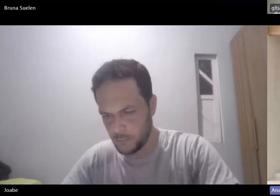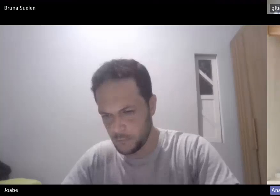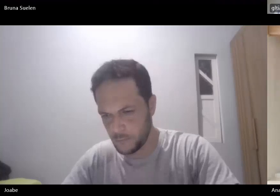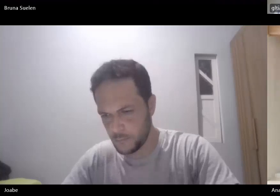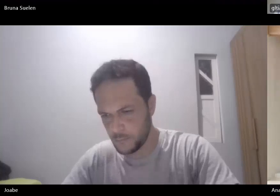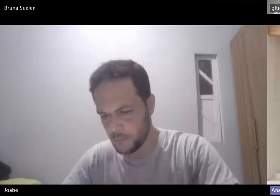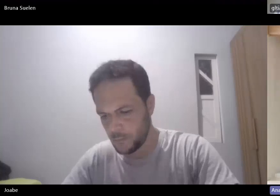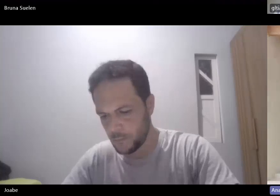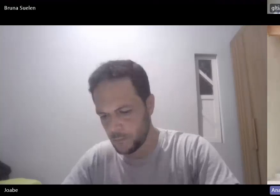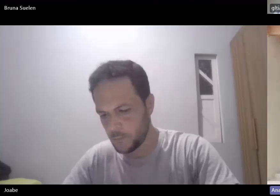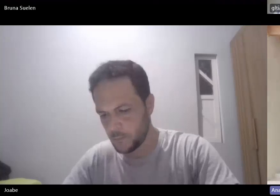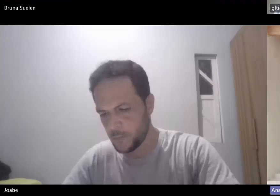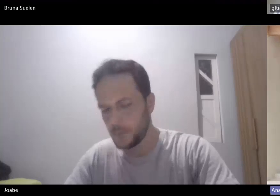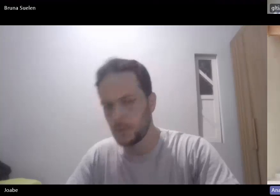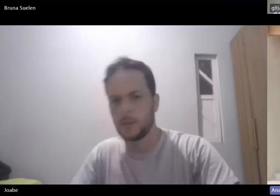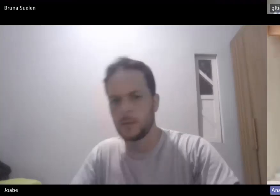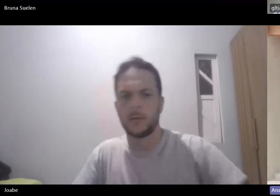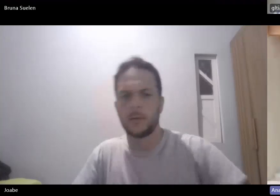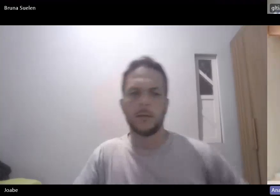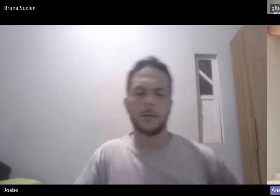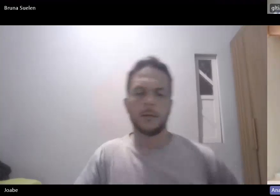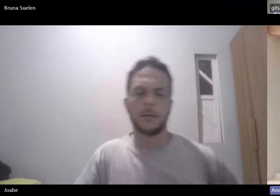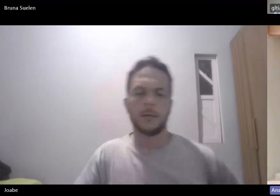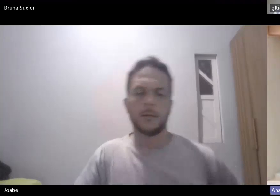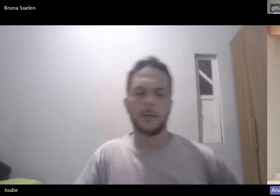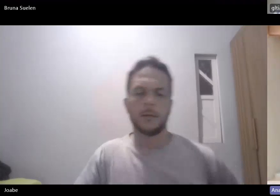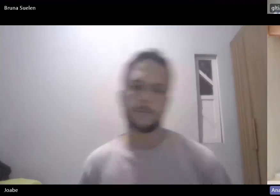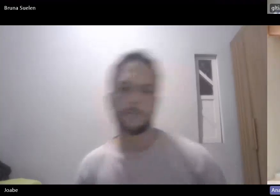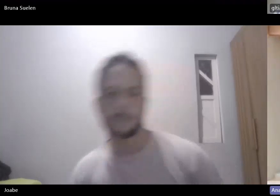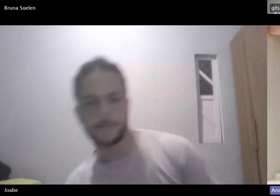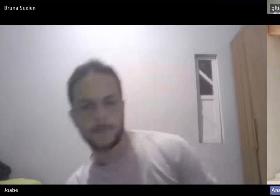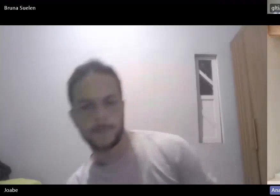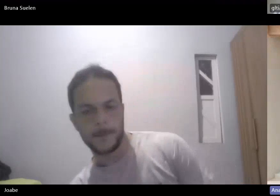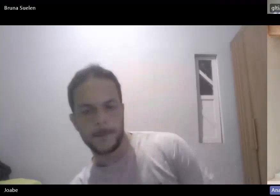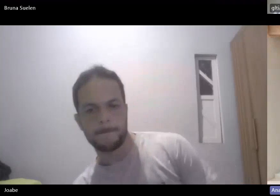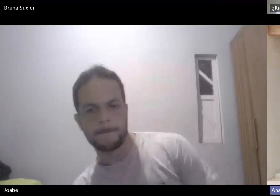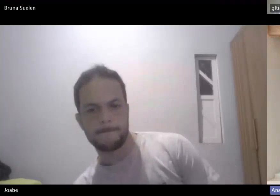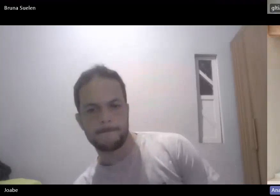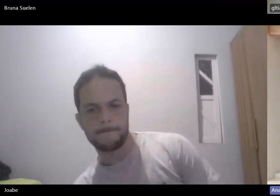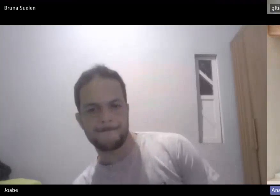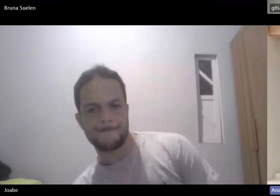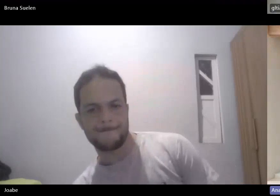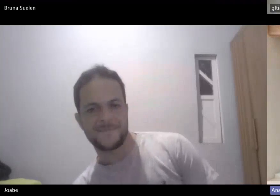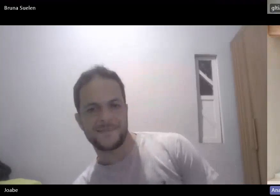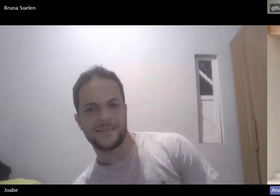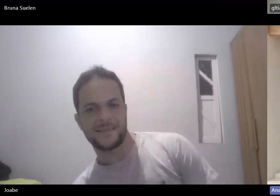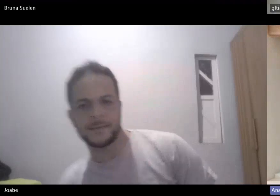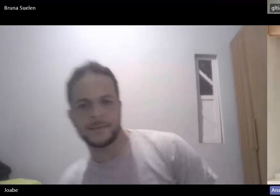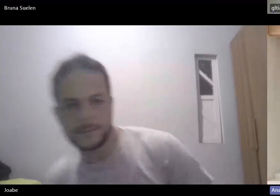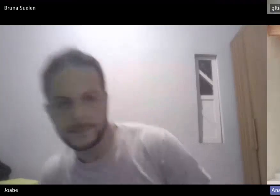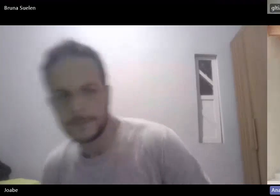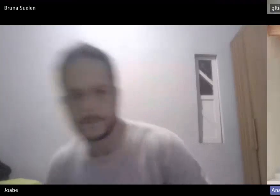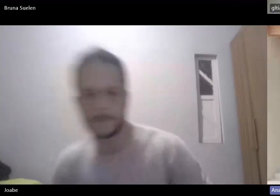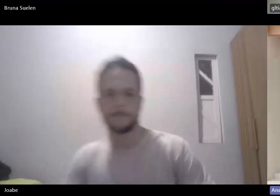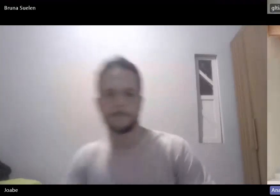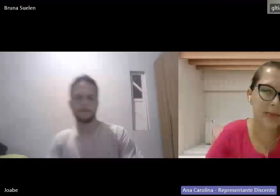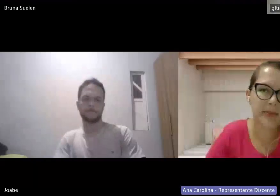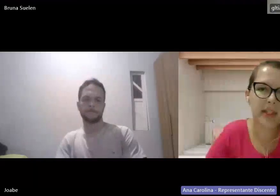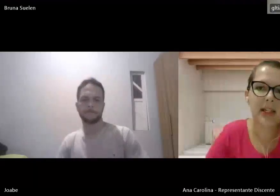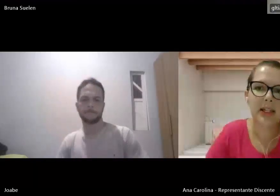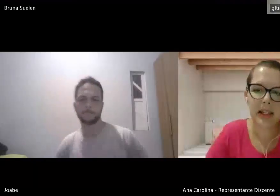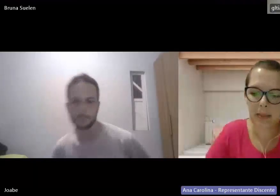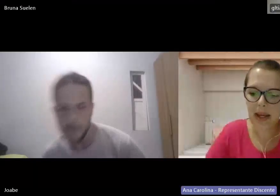virão. A gente tem um calendário pré-estabelecido de palestras, então, geralmente a cada 15 dias, a gente faz uma